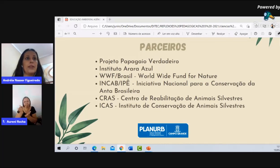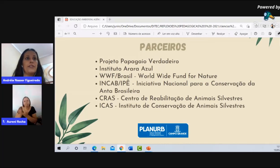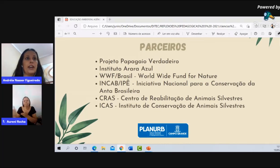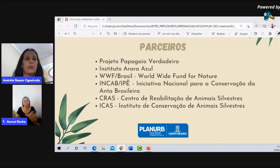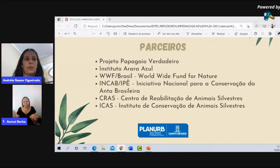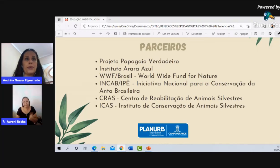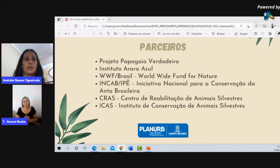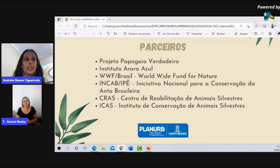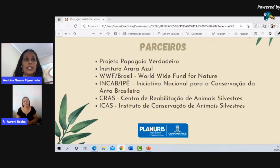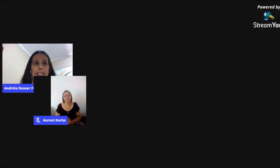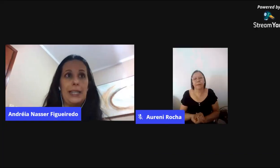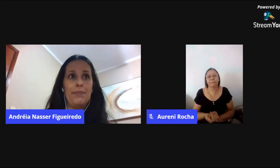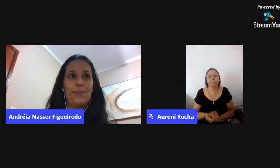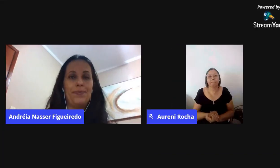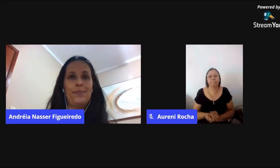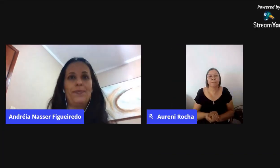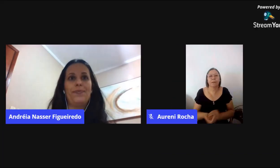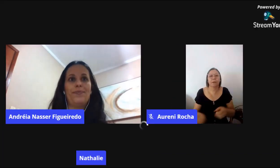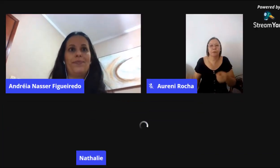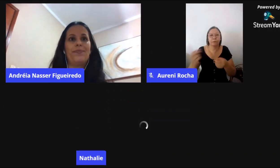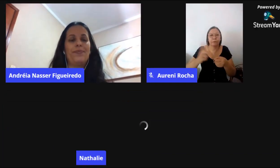Vou voltar a minha fala para a professora Nathalie.